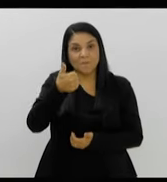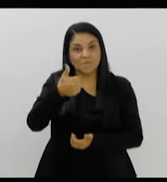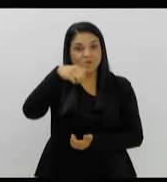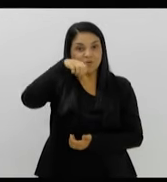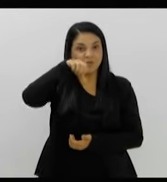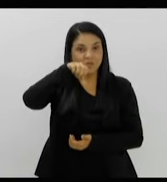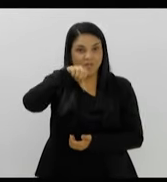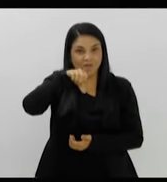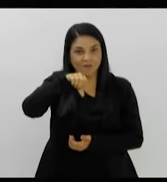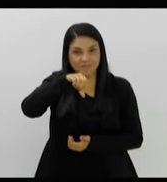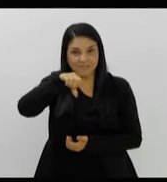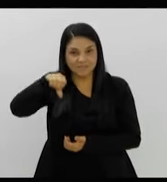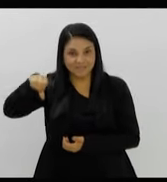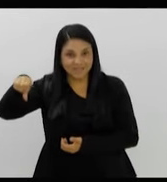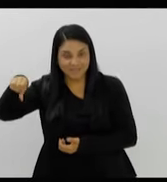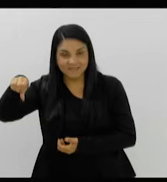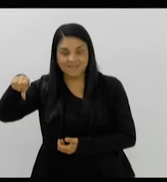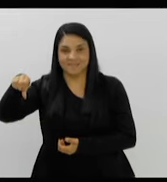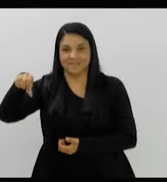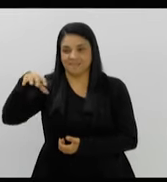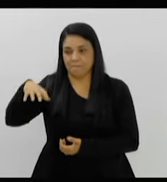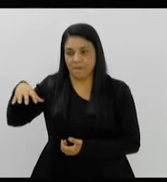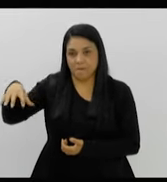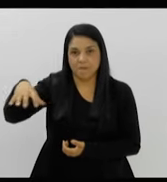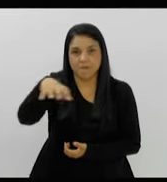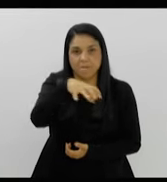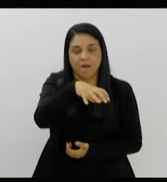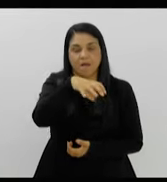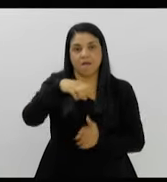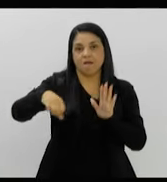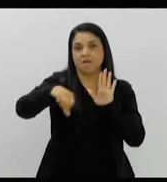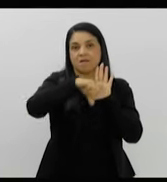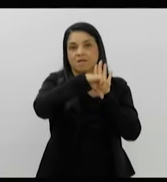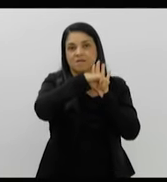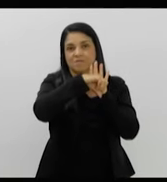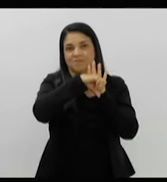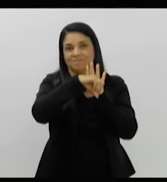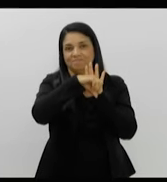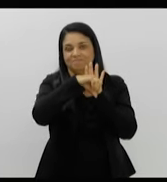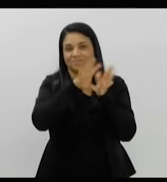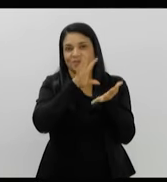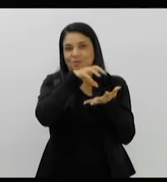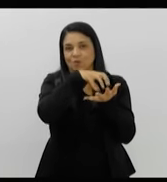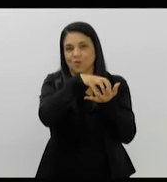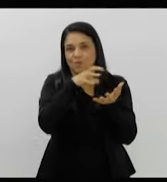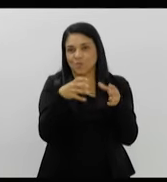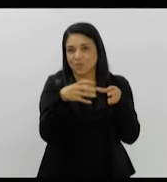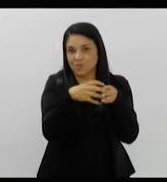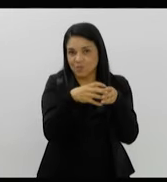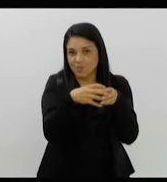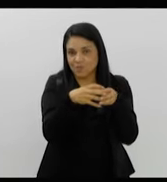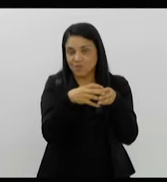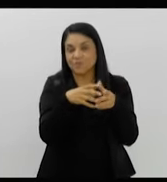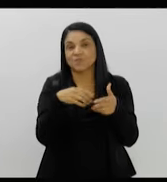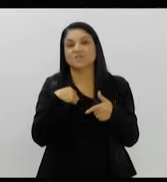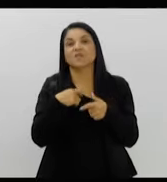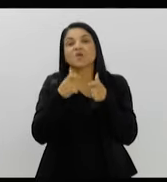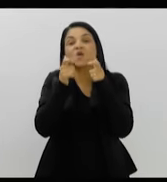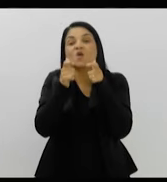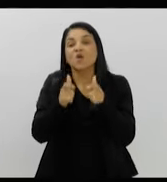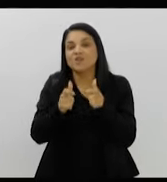áreas dominadas por criminosos e sabe onde estão os